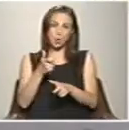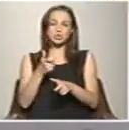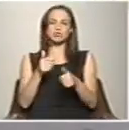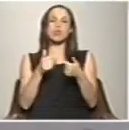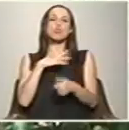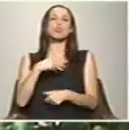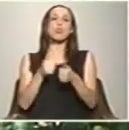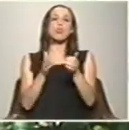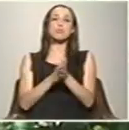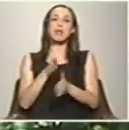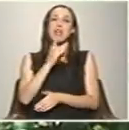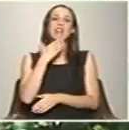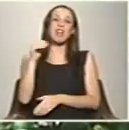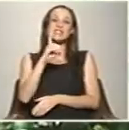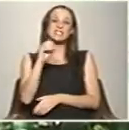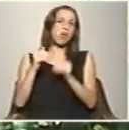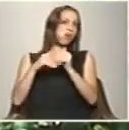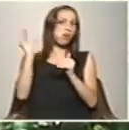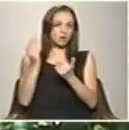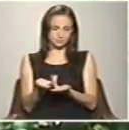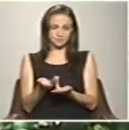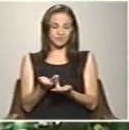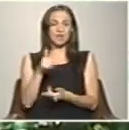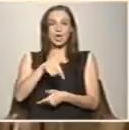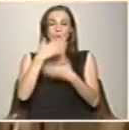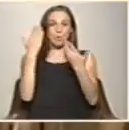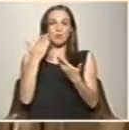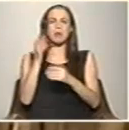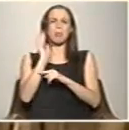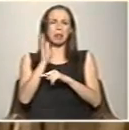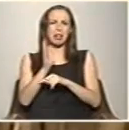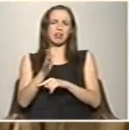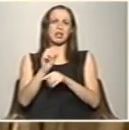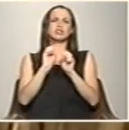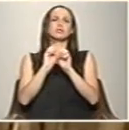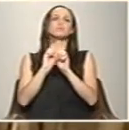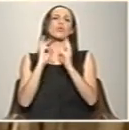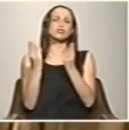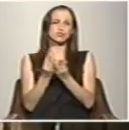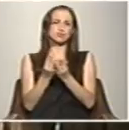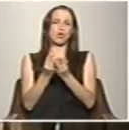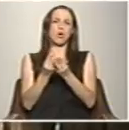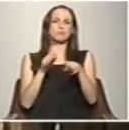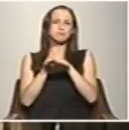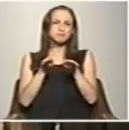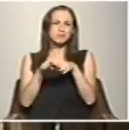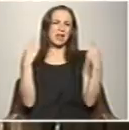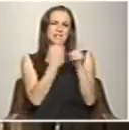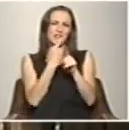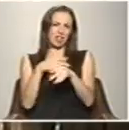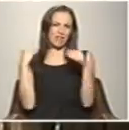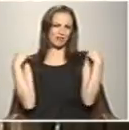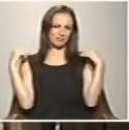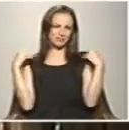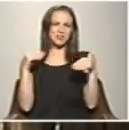mais de 60 anos. Neste dia, palestras, workshops e sessões de atividade física nunca serão demais para colocar